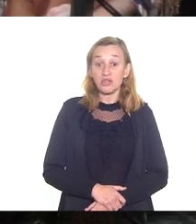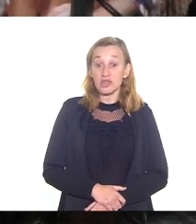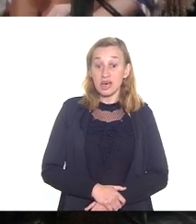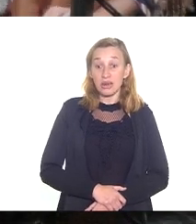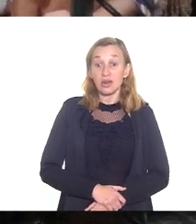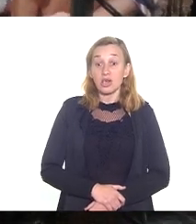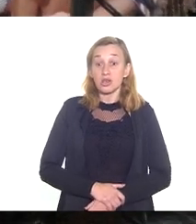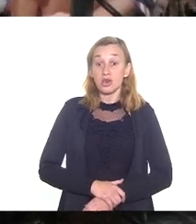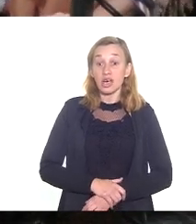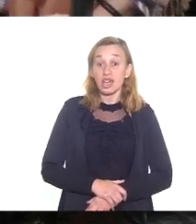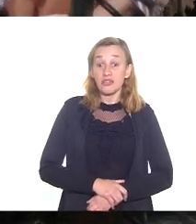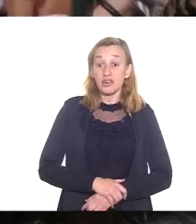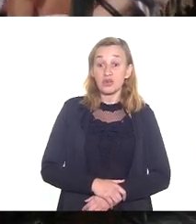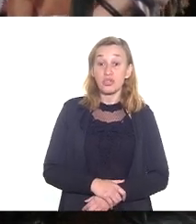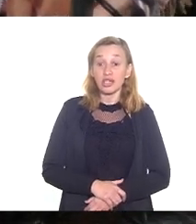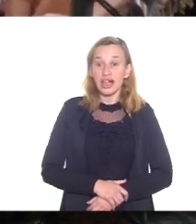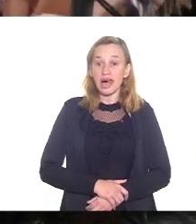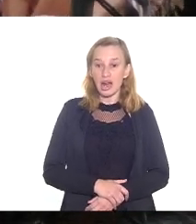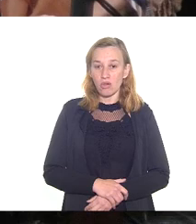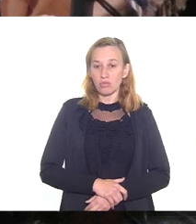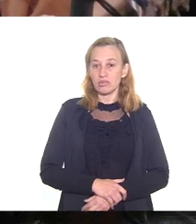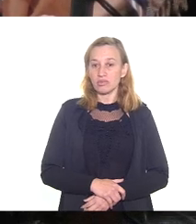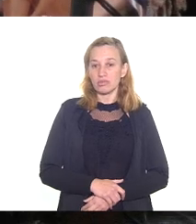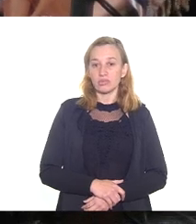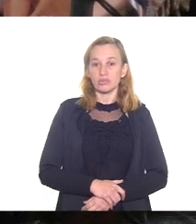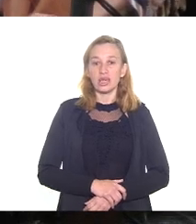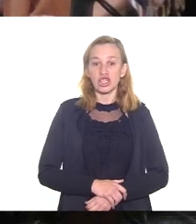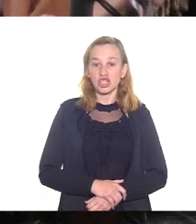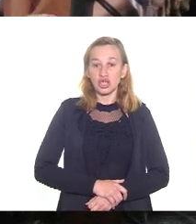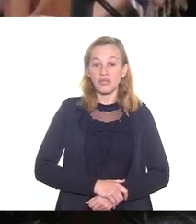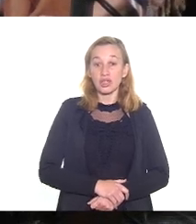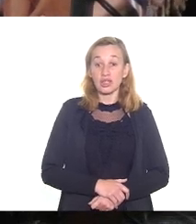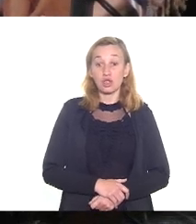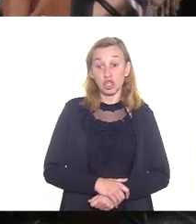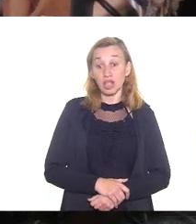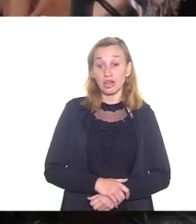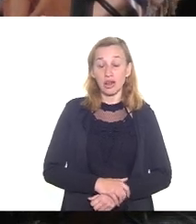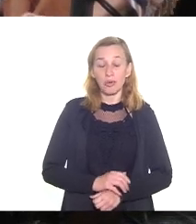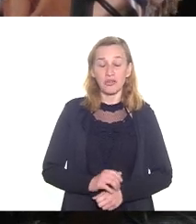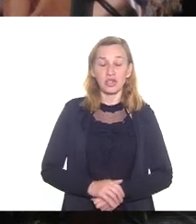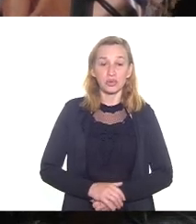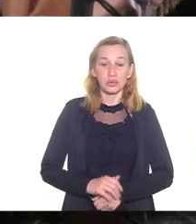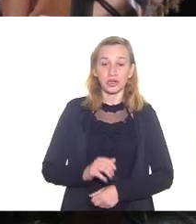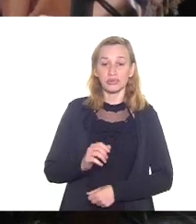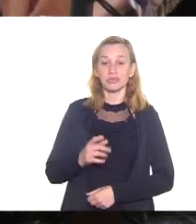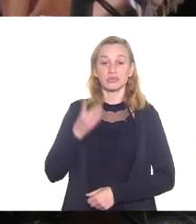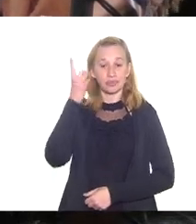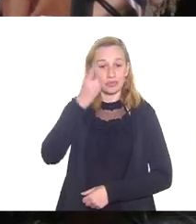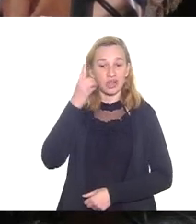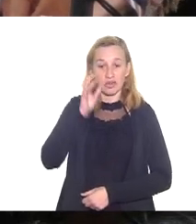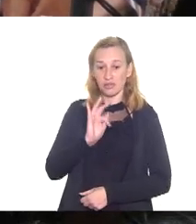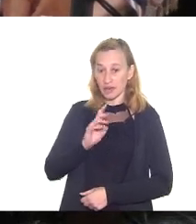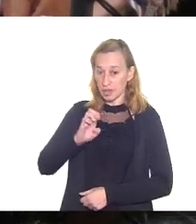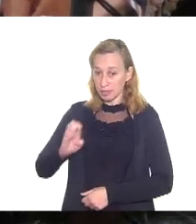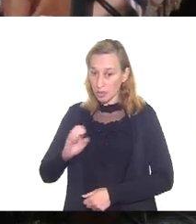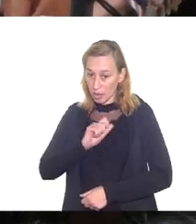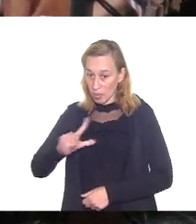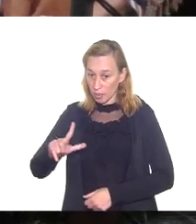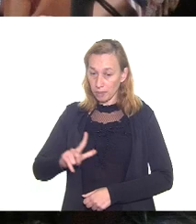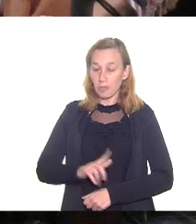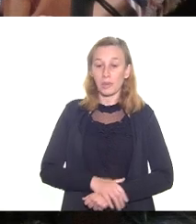Deputado Fábio Silva. Deputado Felipe Soares. Deputado Felipe Soares. Deputado Felipe